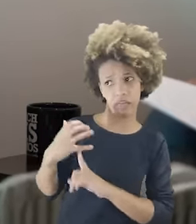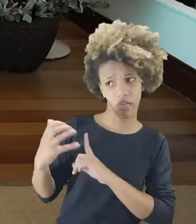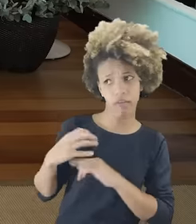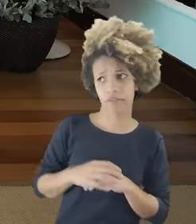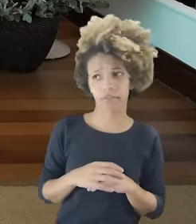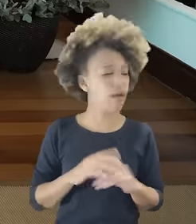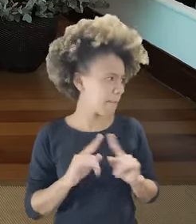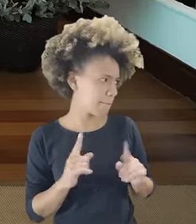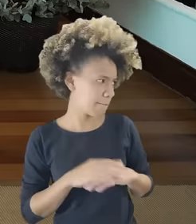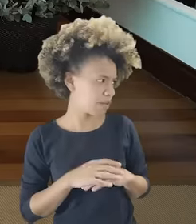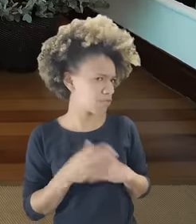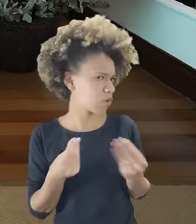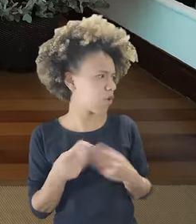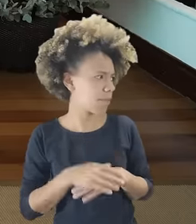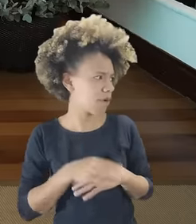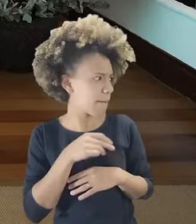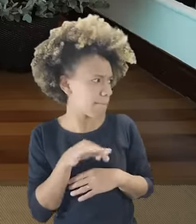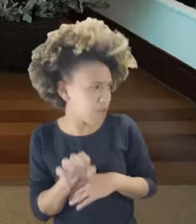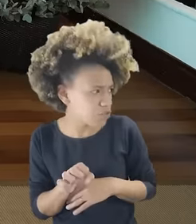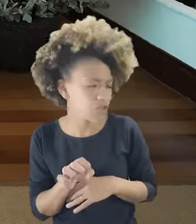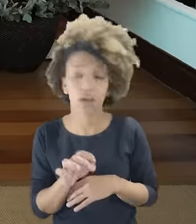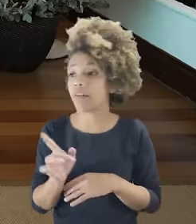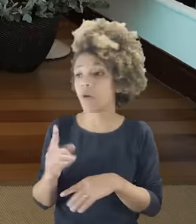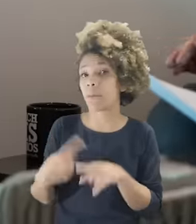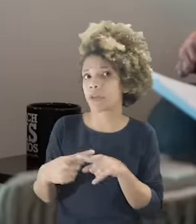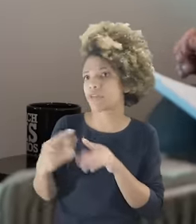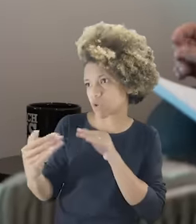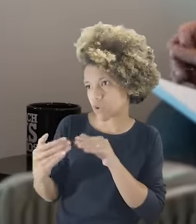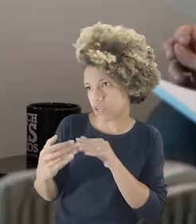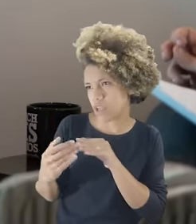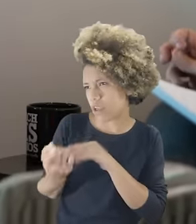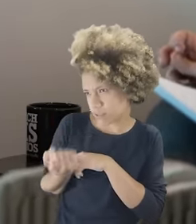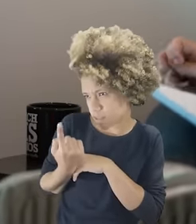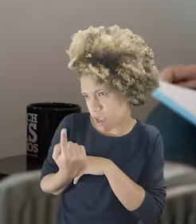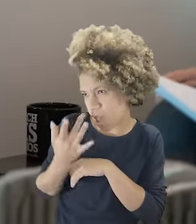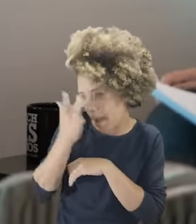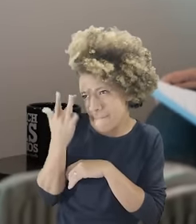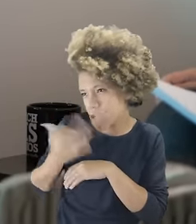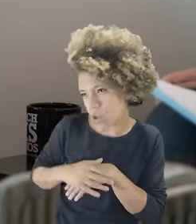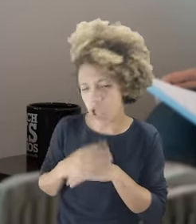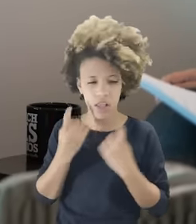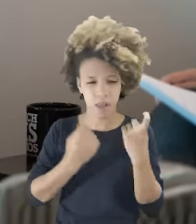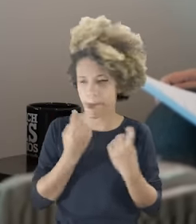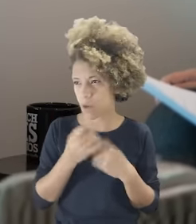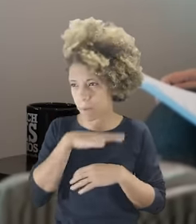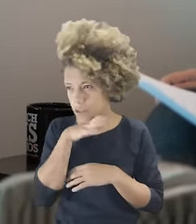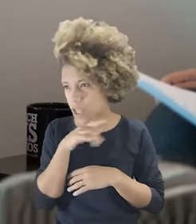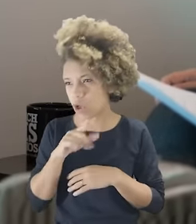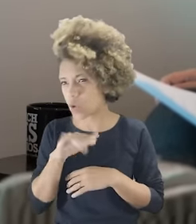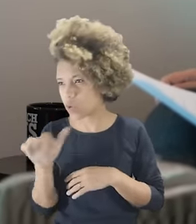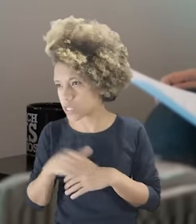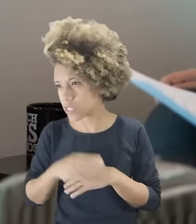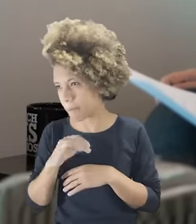mas você late eu não entendi não é porque assim concorda que não é um pouco estranho a pessoa dizer que se preocupa com os animais se chama Luiza